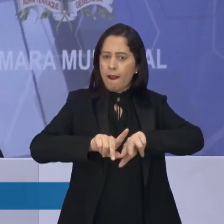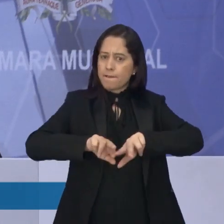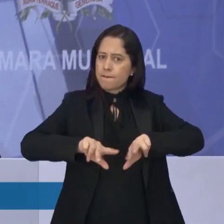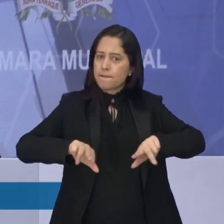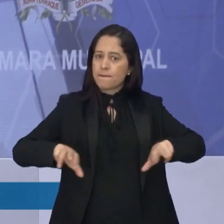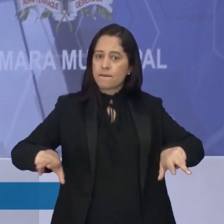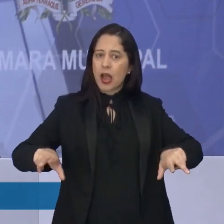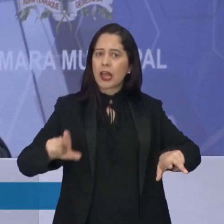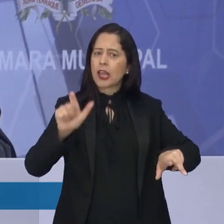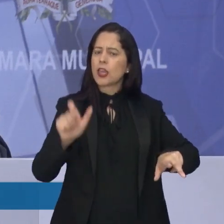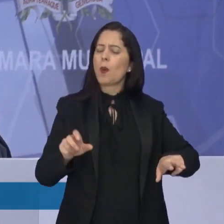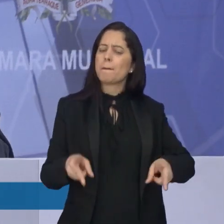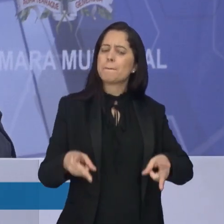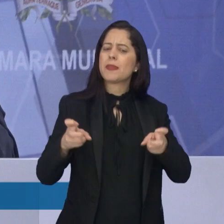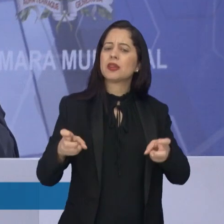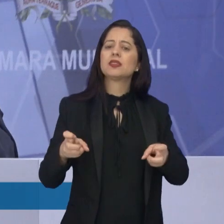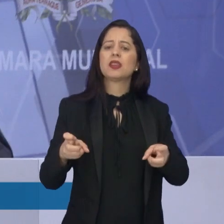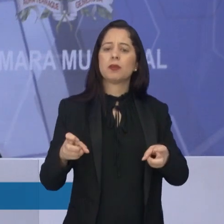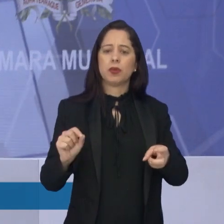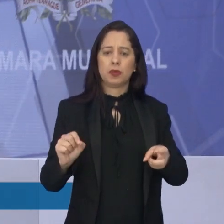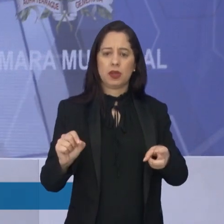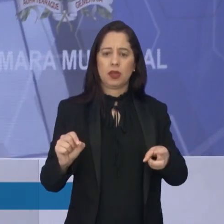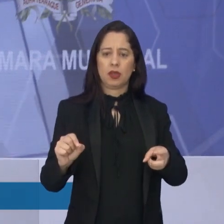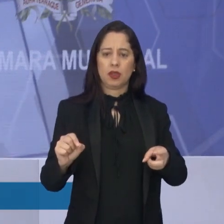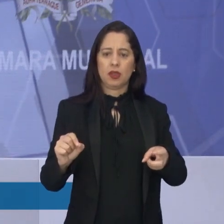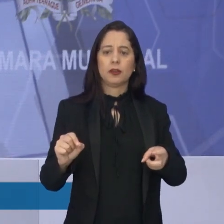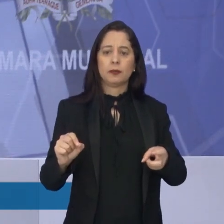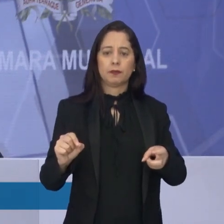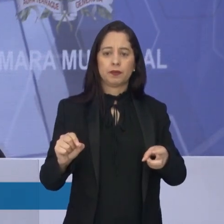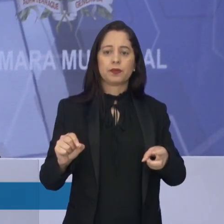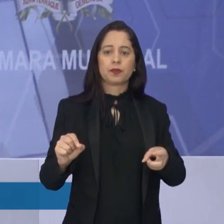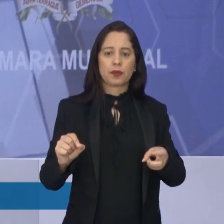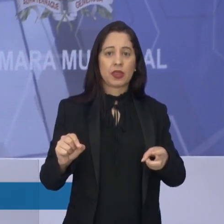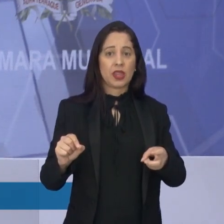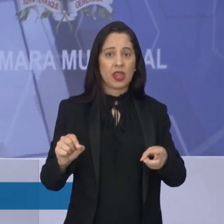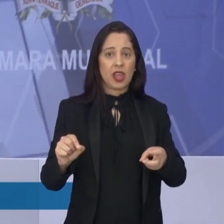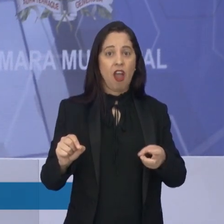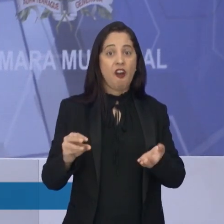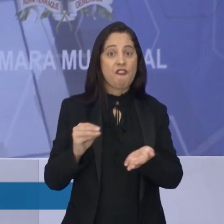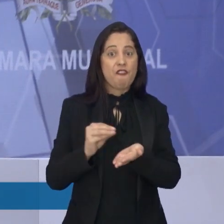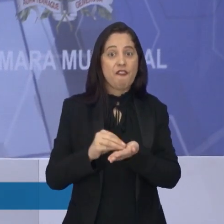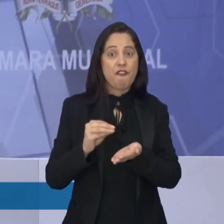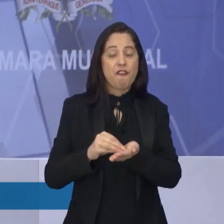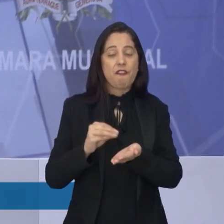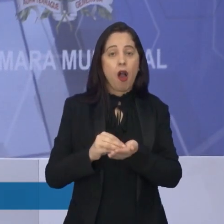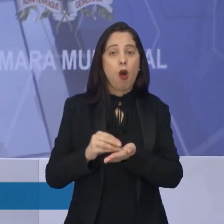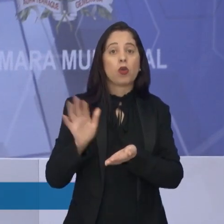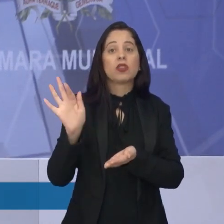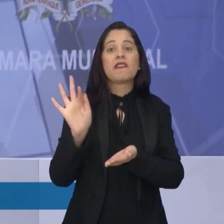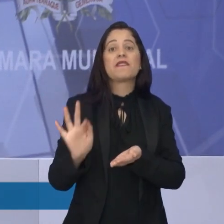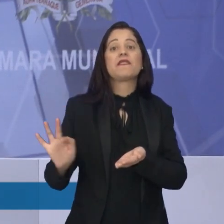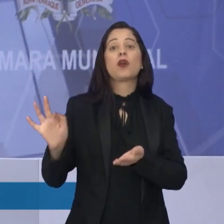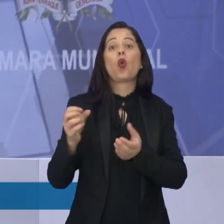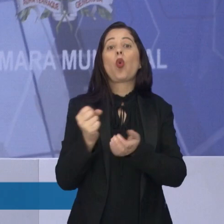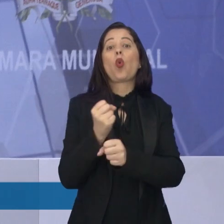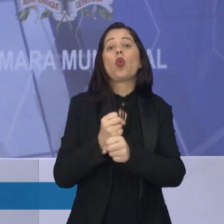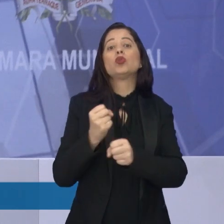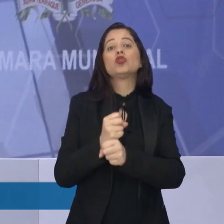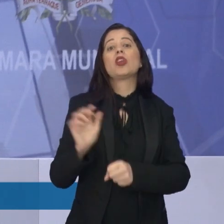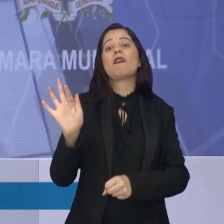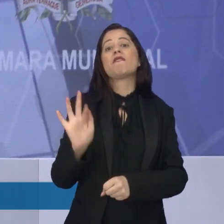E eu sinto que essa falta não é marginal. A falta de uma intelectualidade acadêmica em São José dos